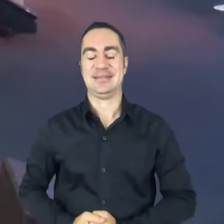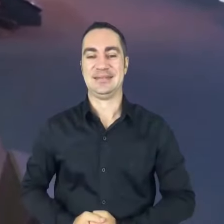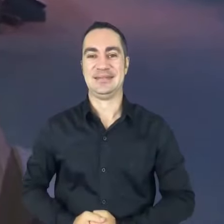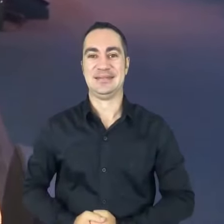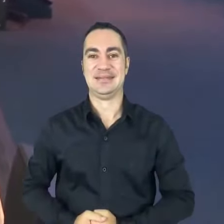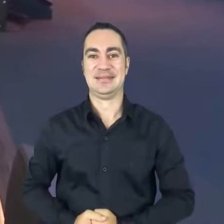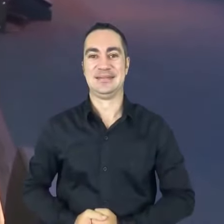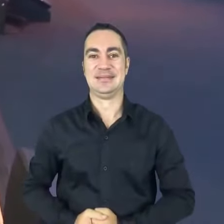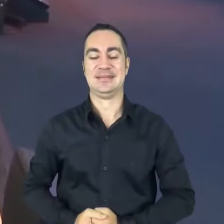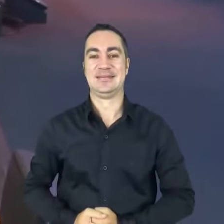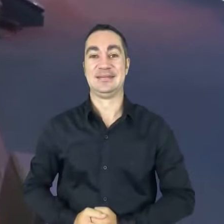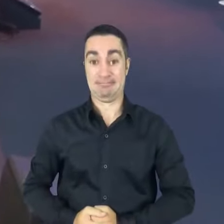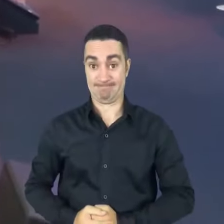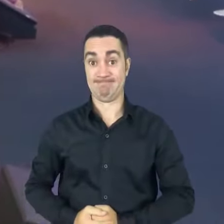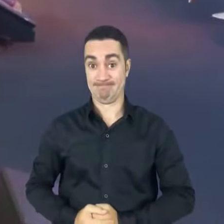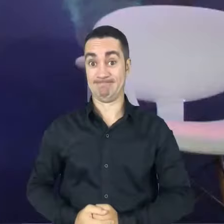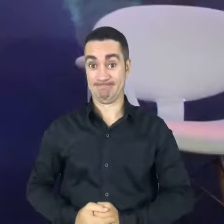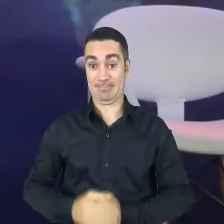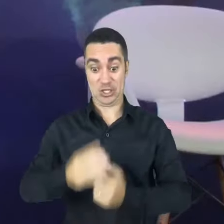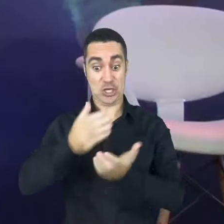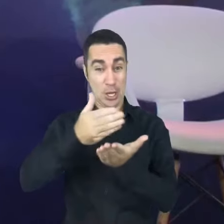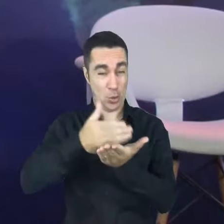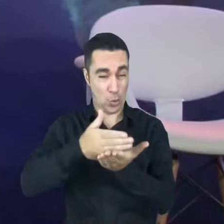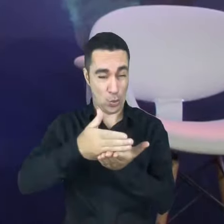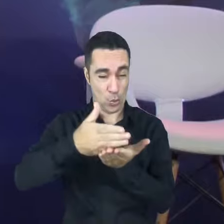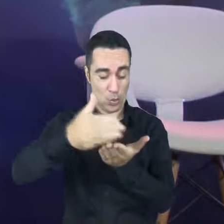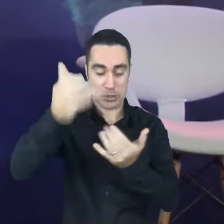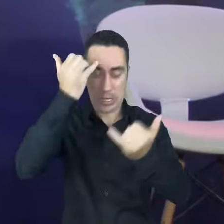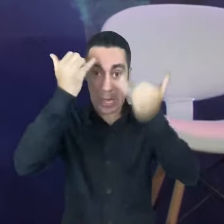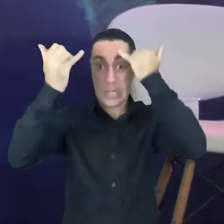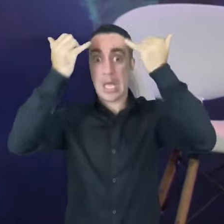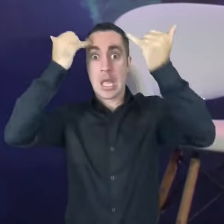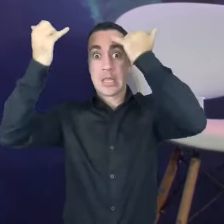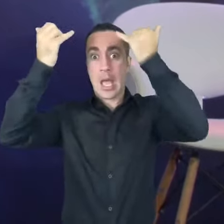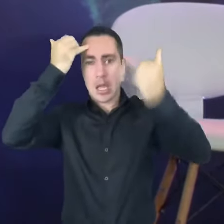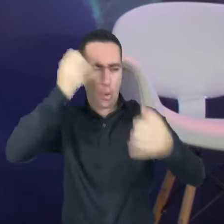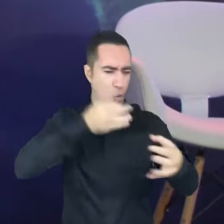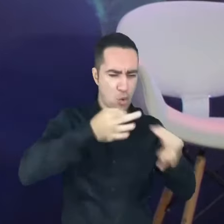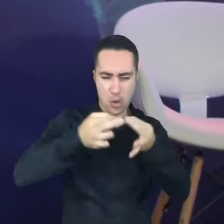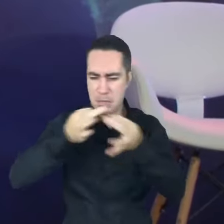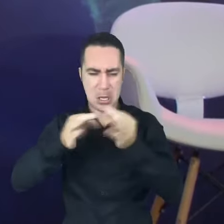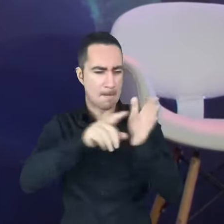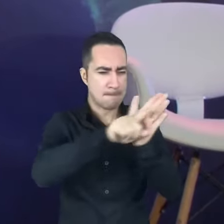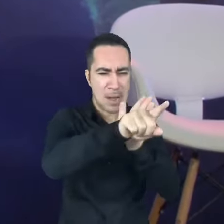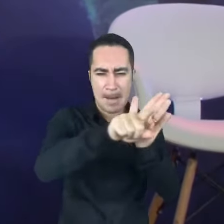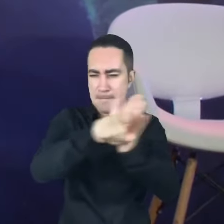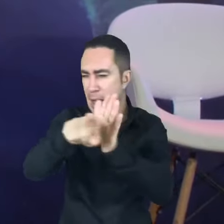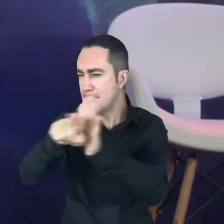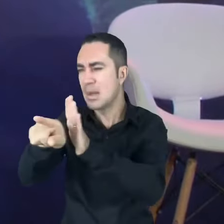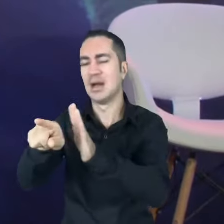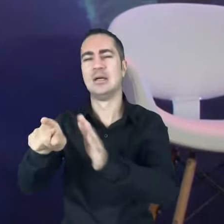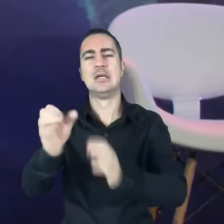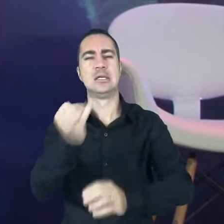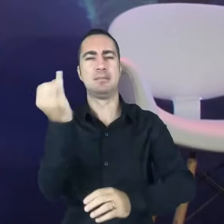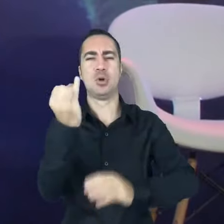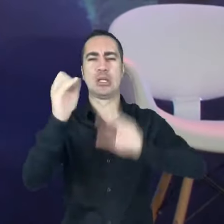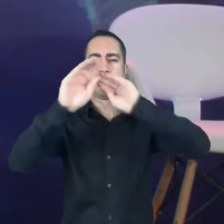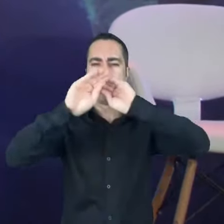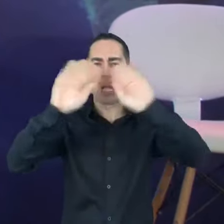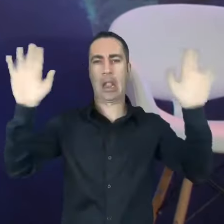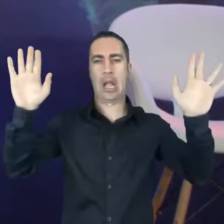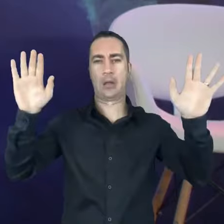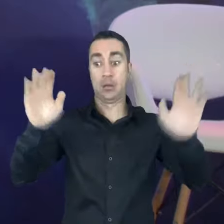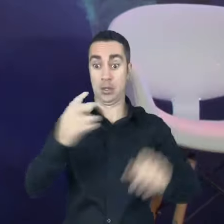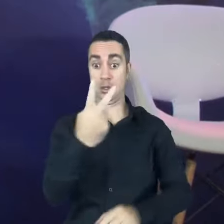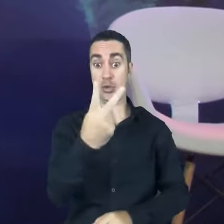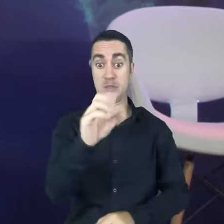Acho que já deu para aguçar aí as ideias, os comentários e as perguntas. E o recado está claro. Enquanto 2050 não chega,